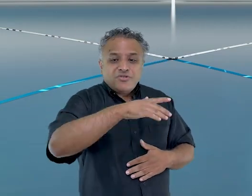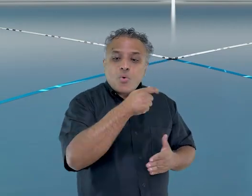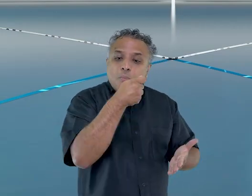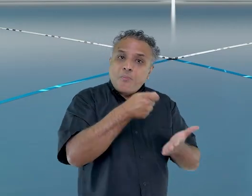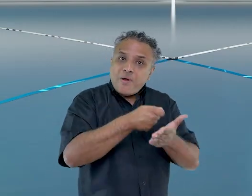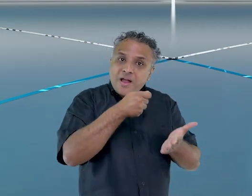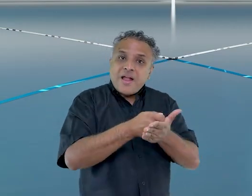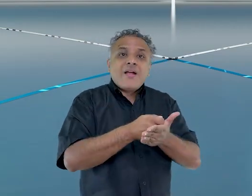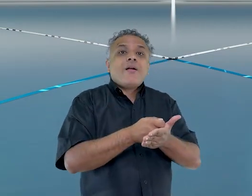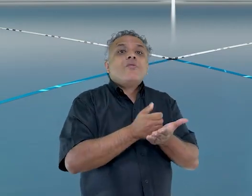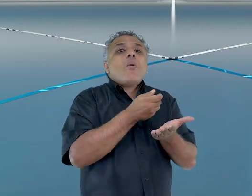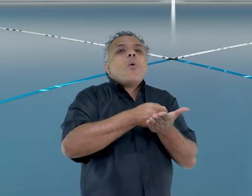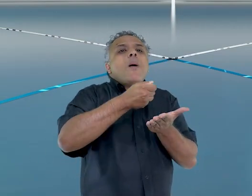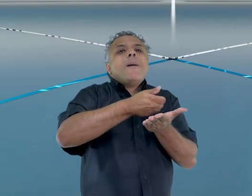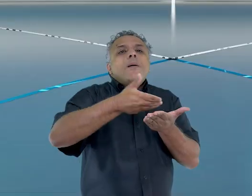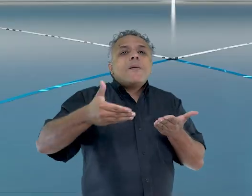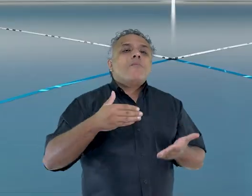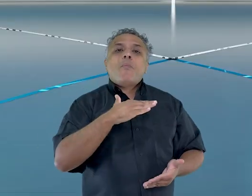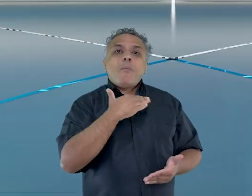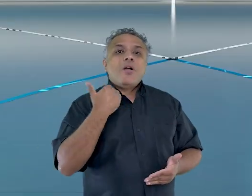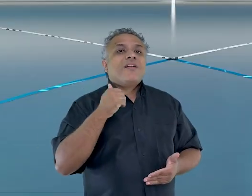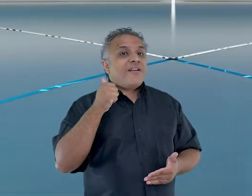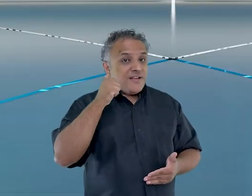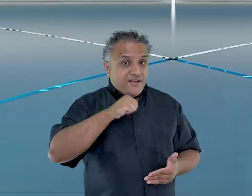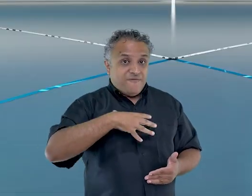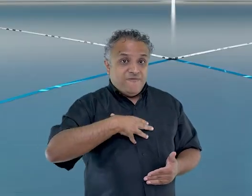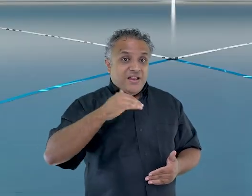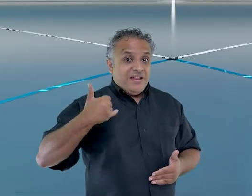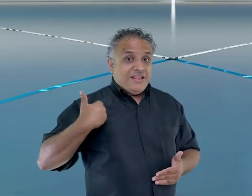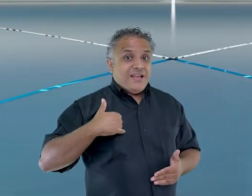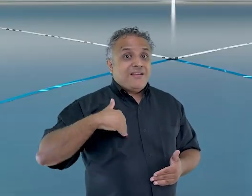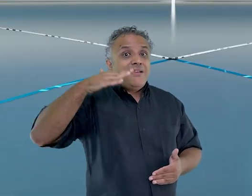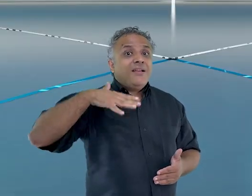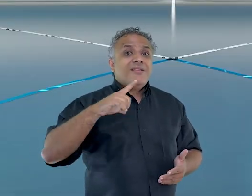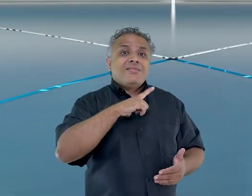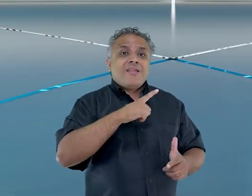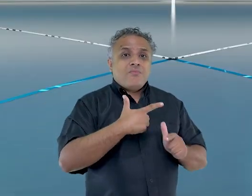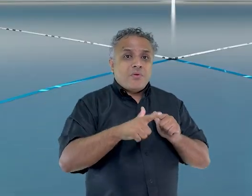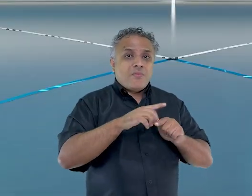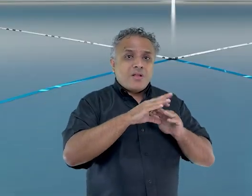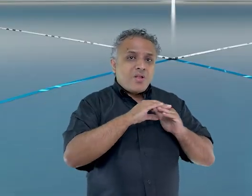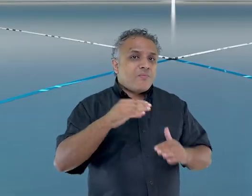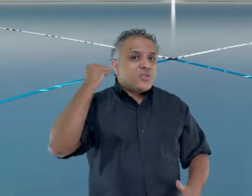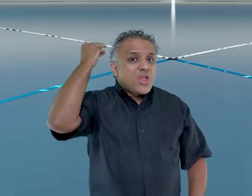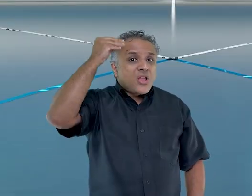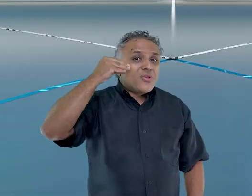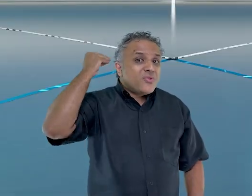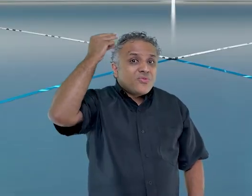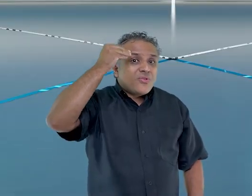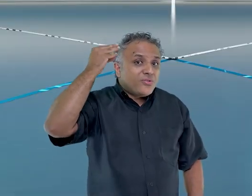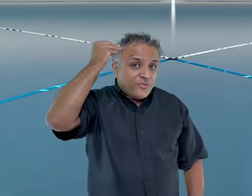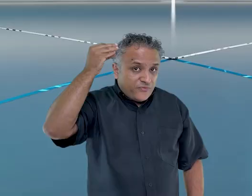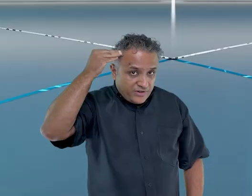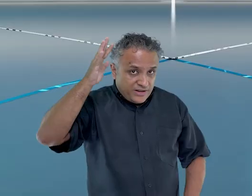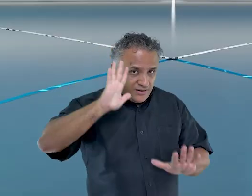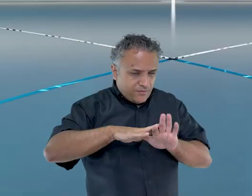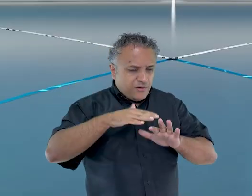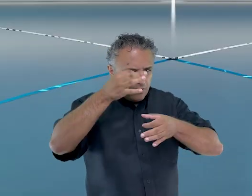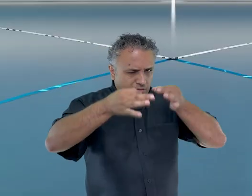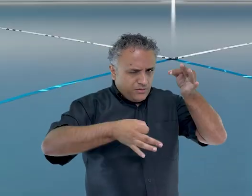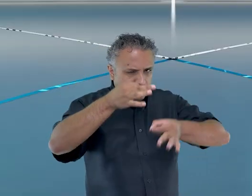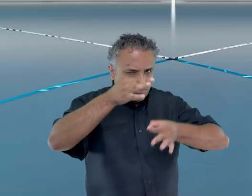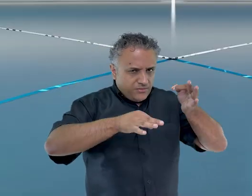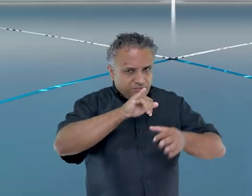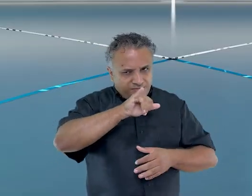pensão por morte à filha maior de idade que sofre de esquizofrenia. Mais informações sobre esse julgamento